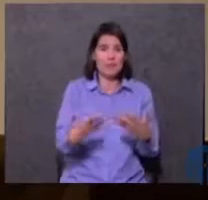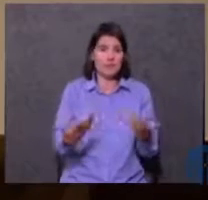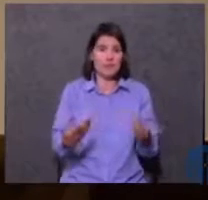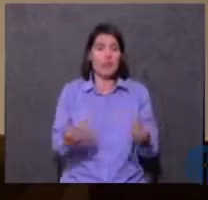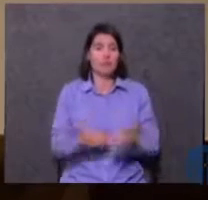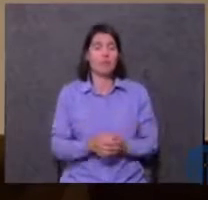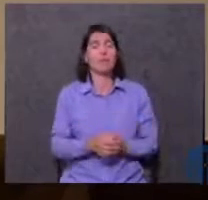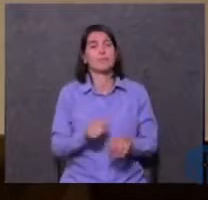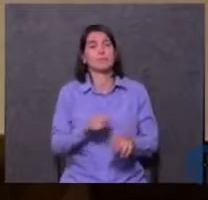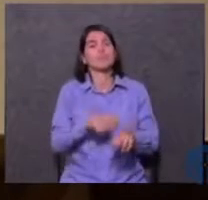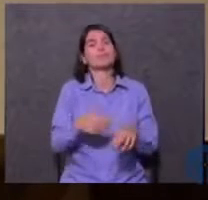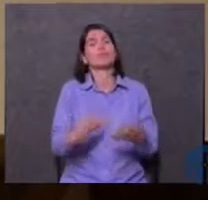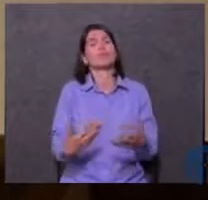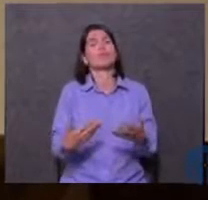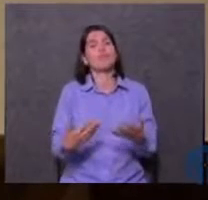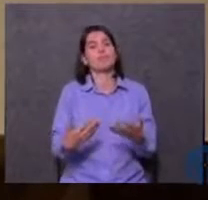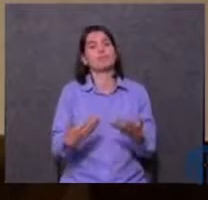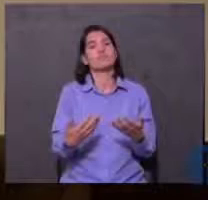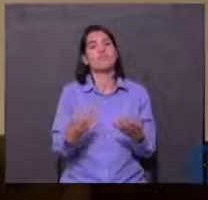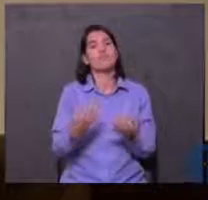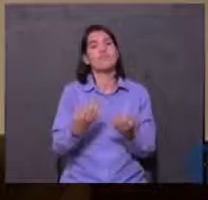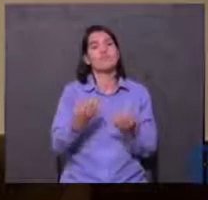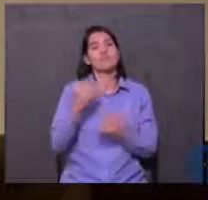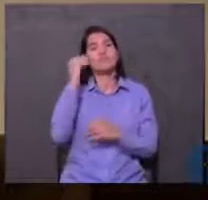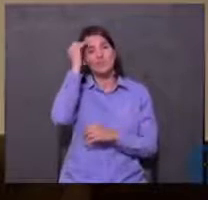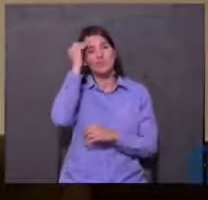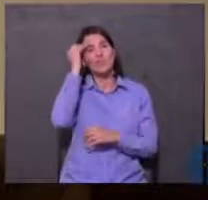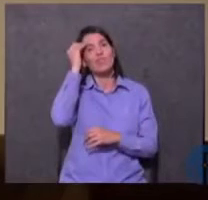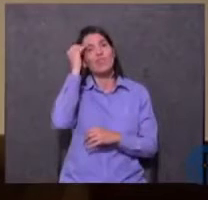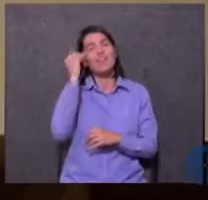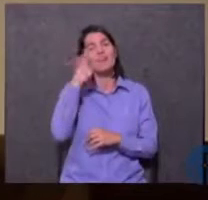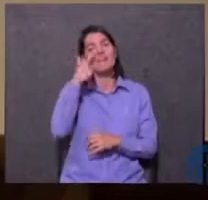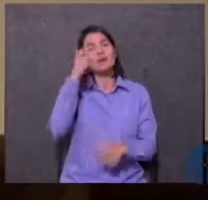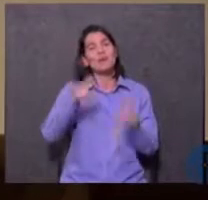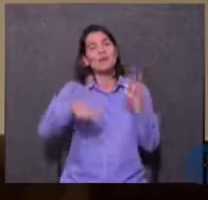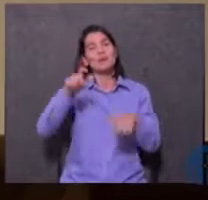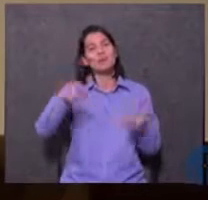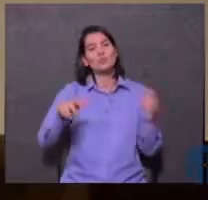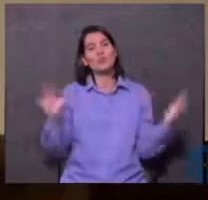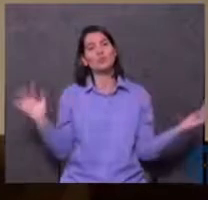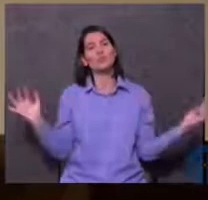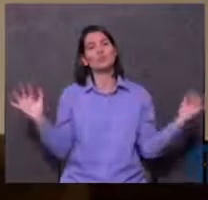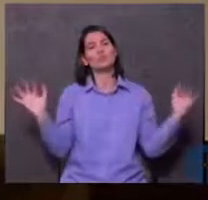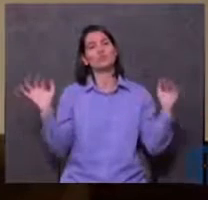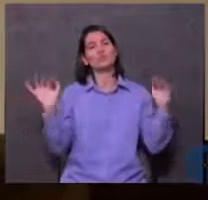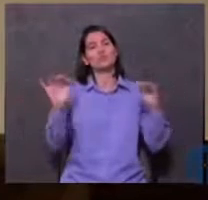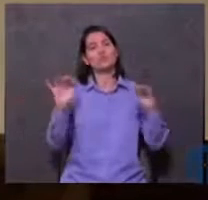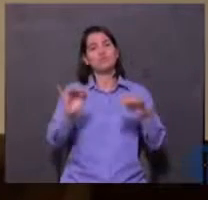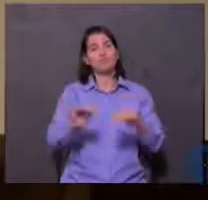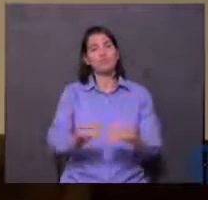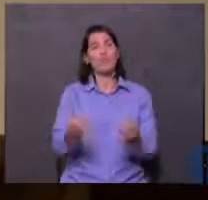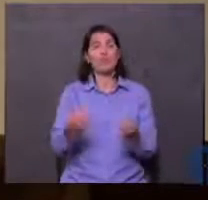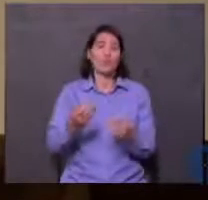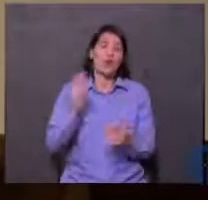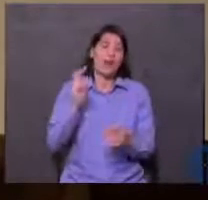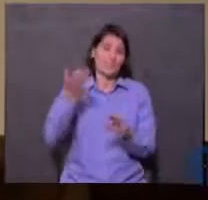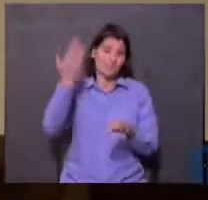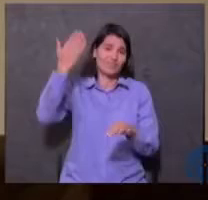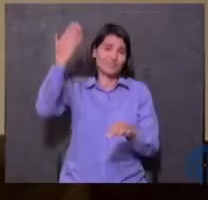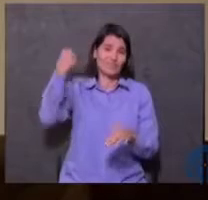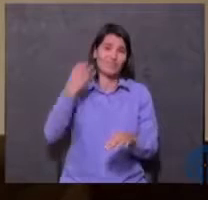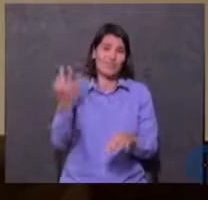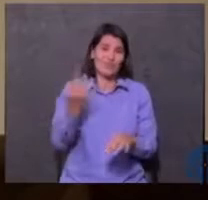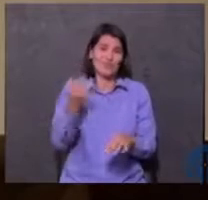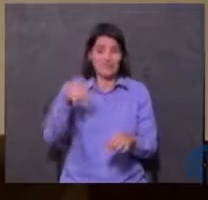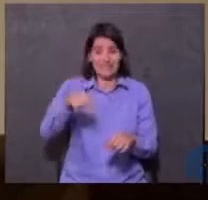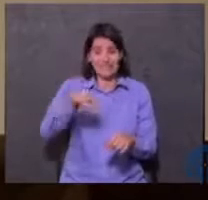Hoxe temos saudades da multitado de peregrinos que estiveran en anos anteriores neste